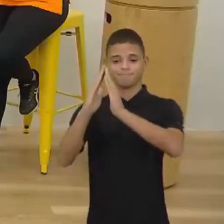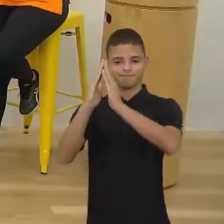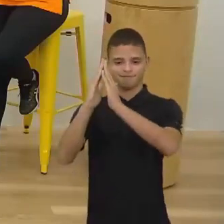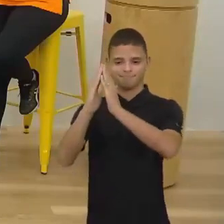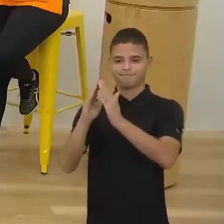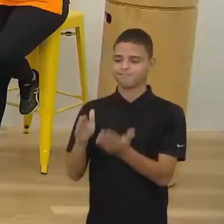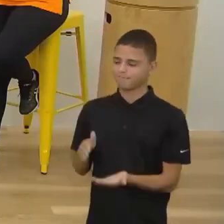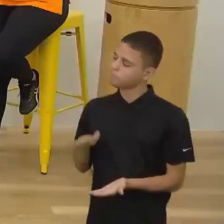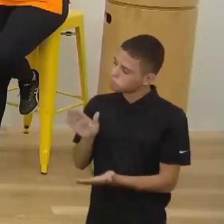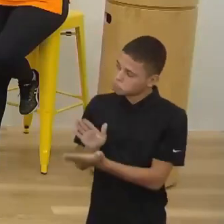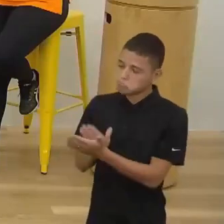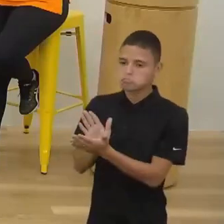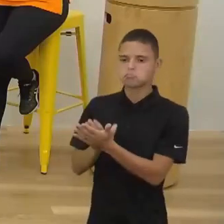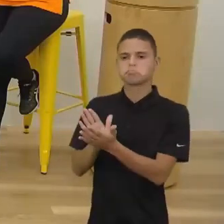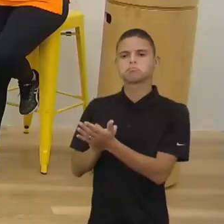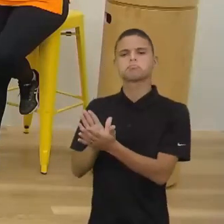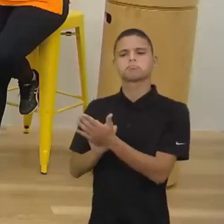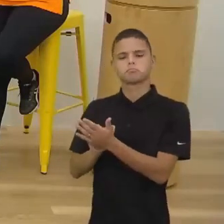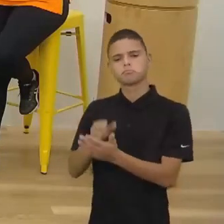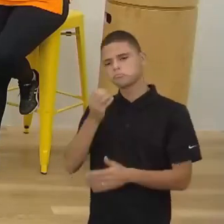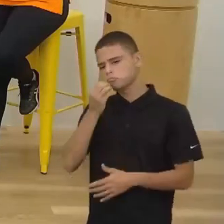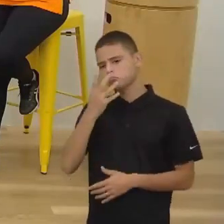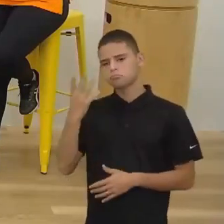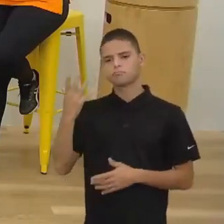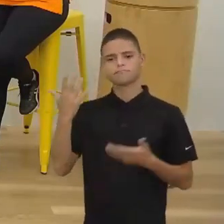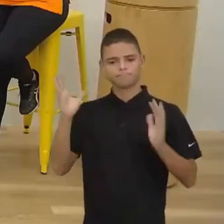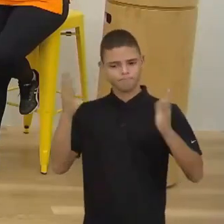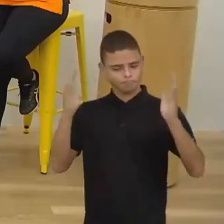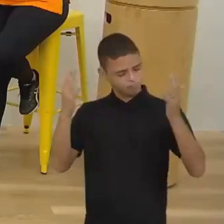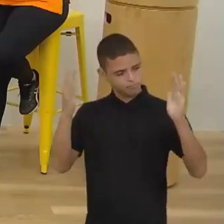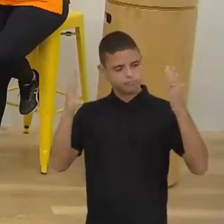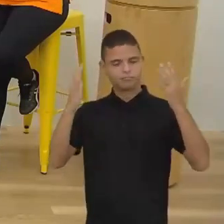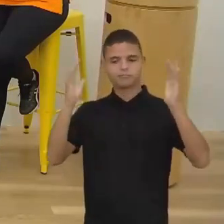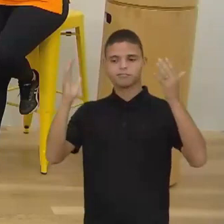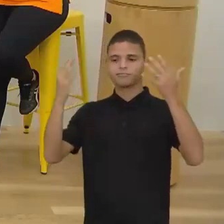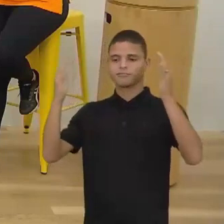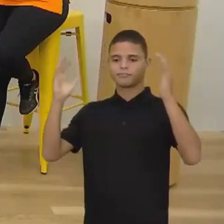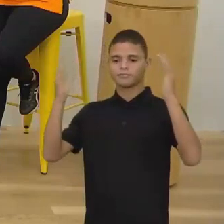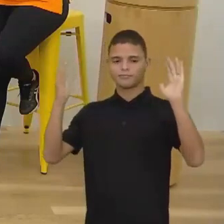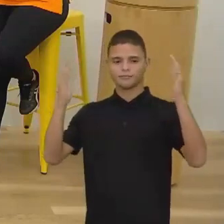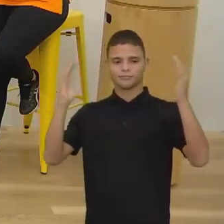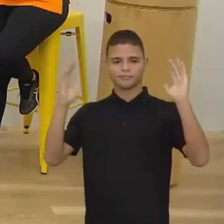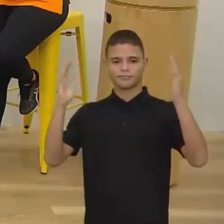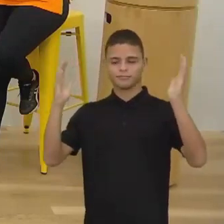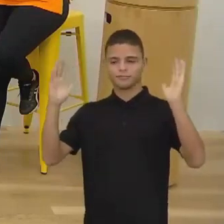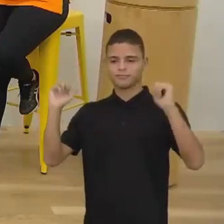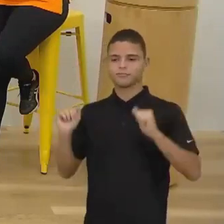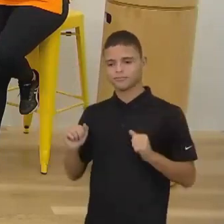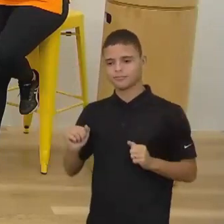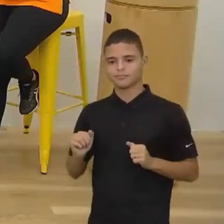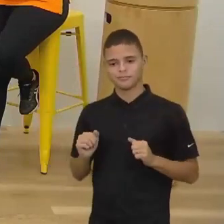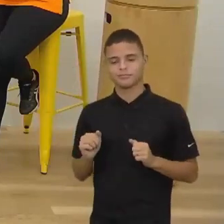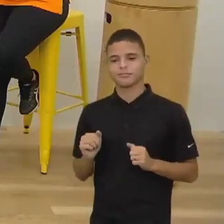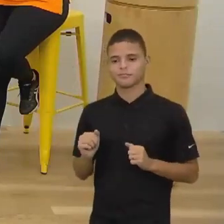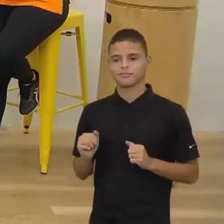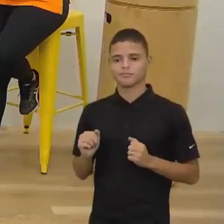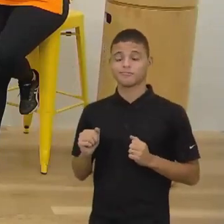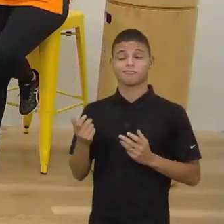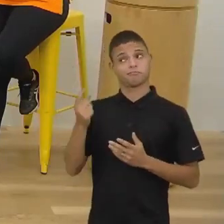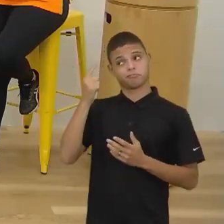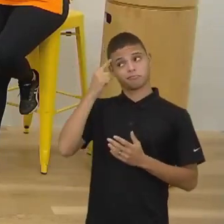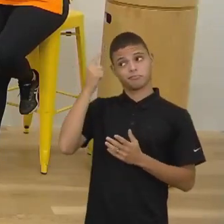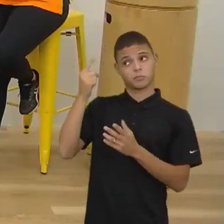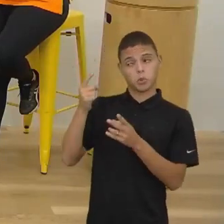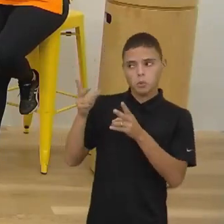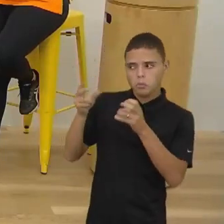só, parabéns, é isso aí. Salva de palmas, estúdio, por favor, ajuda aí. Ó, não, mas eu não ia falar alto, eu pensei, cone, porque eu tô prestando